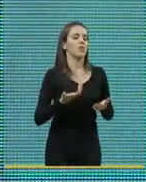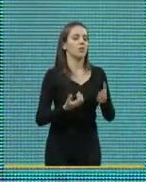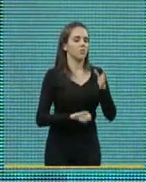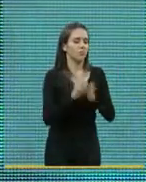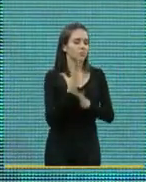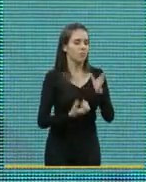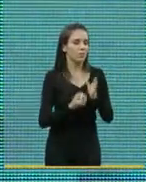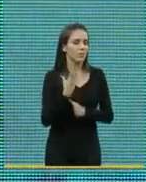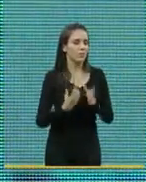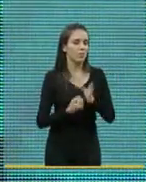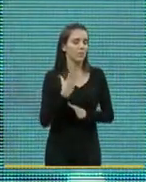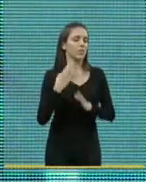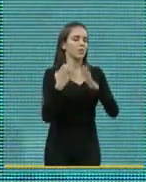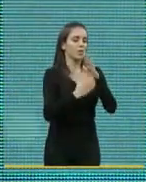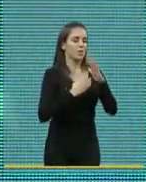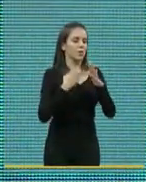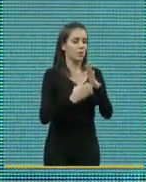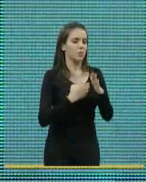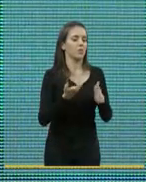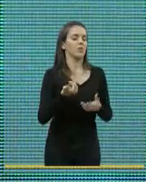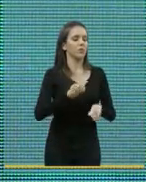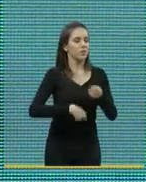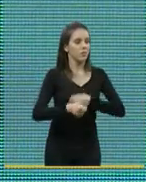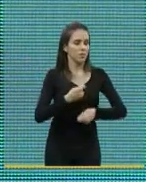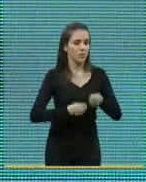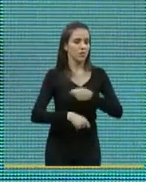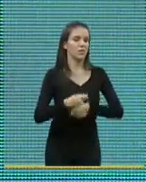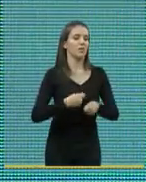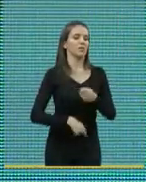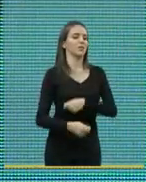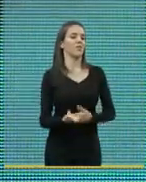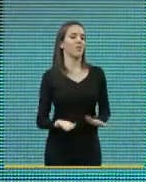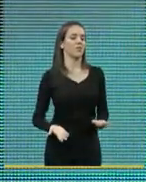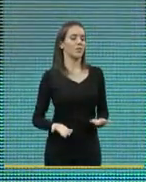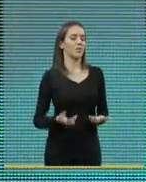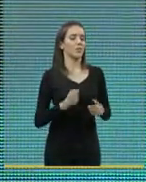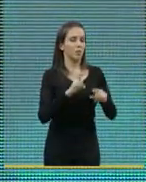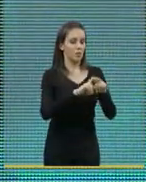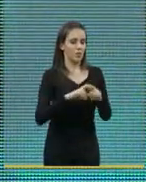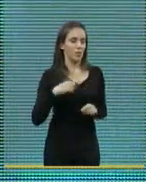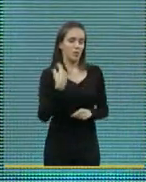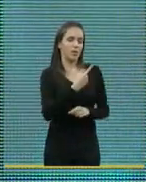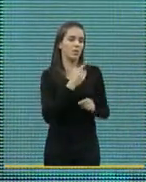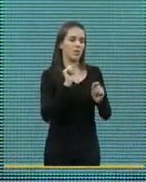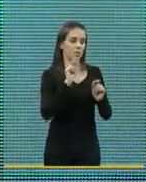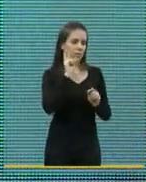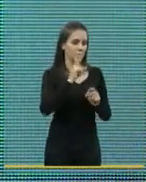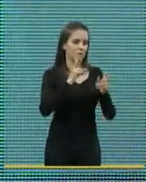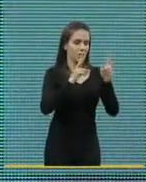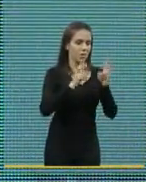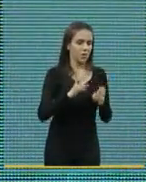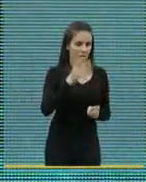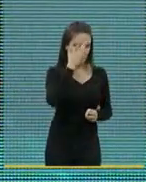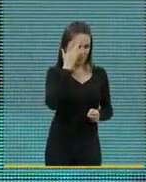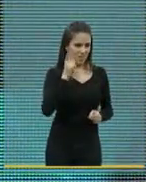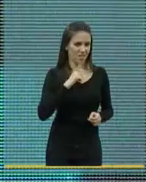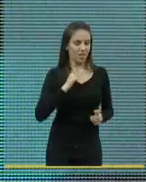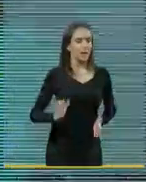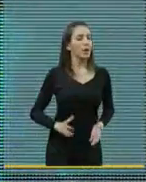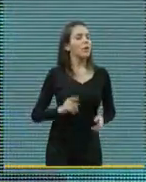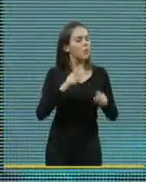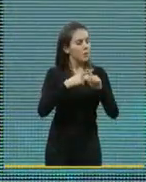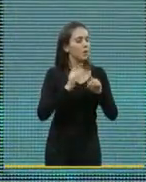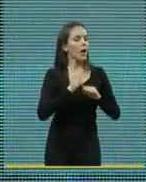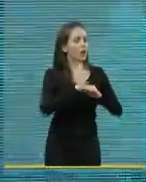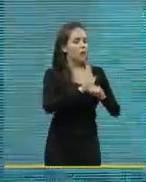investimentos a violência da corrupção do privilégio para os que já podem para os que já têm é que precisa